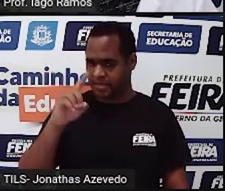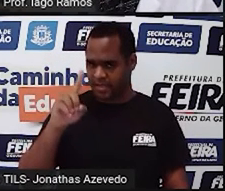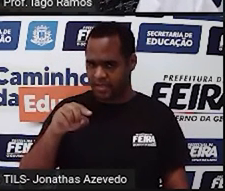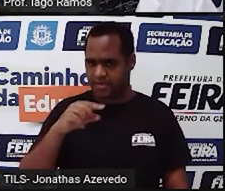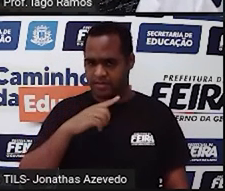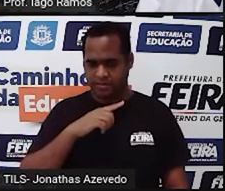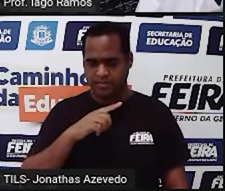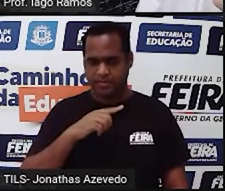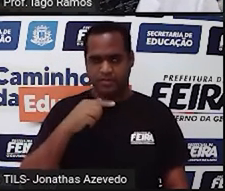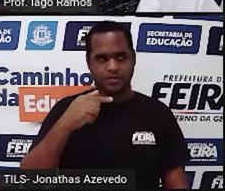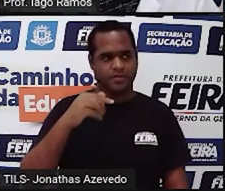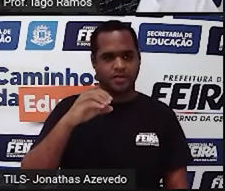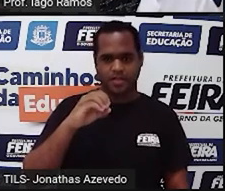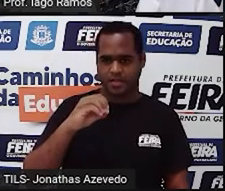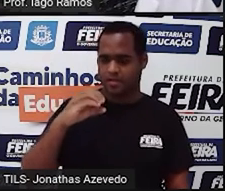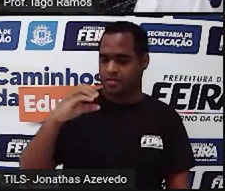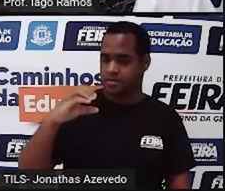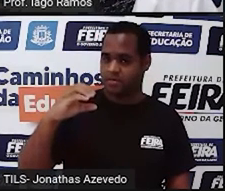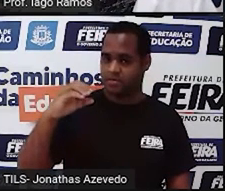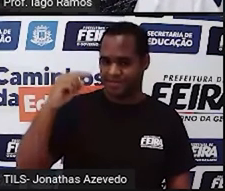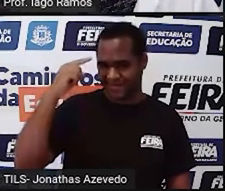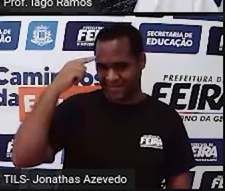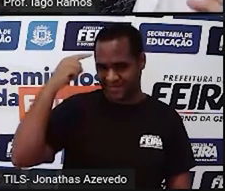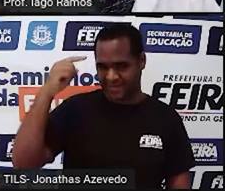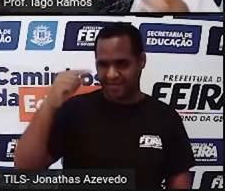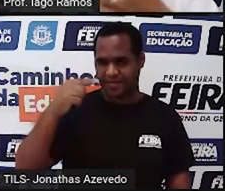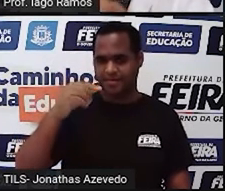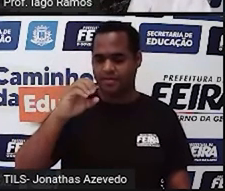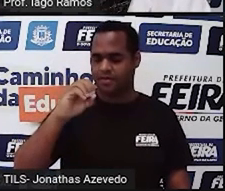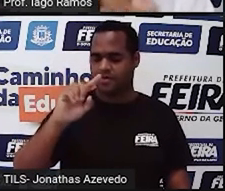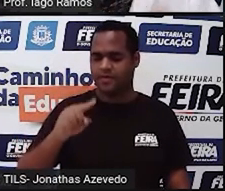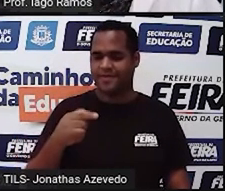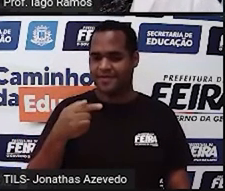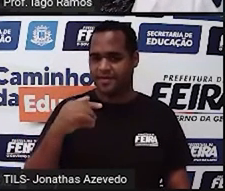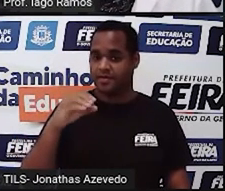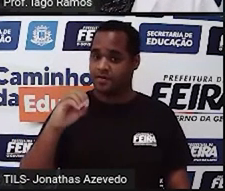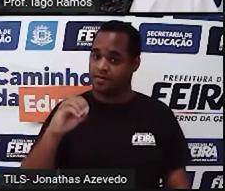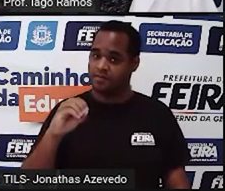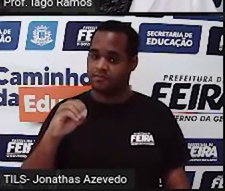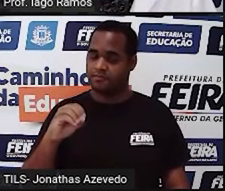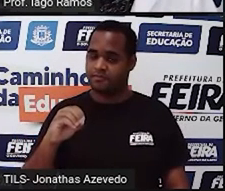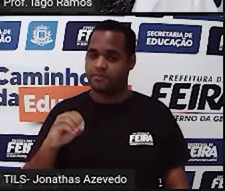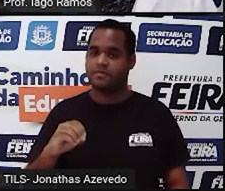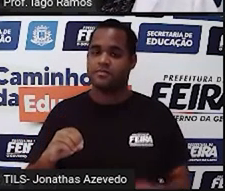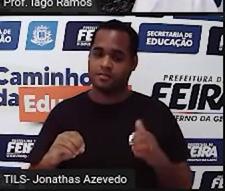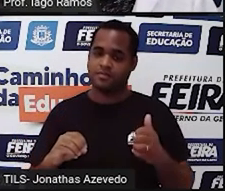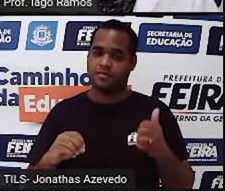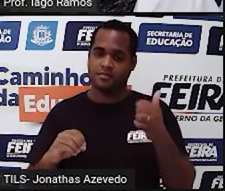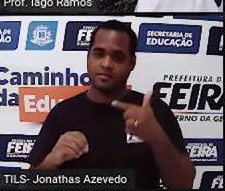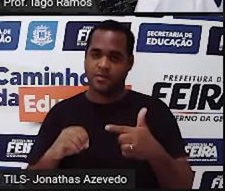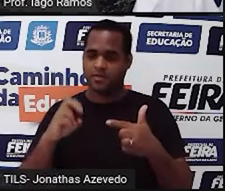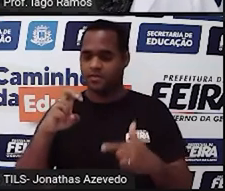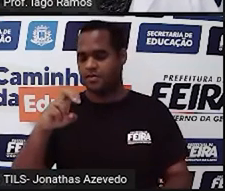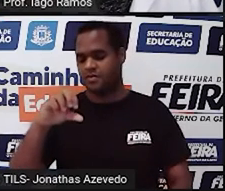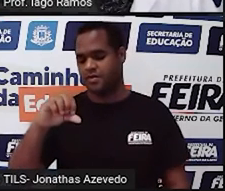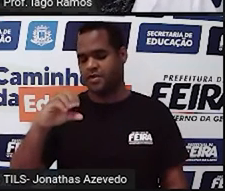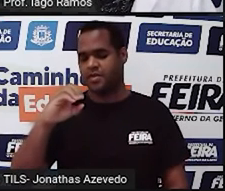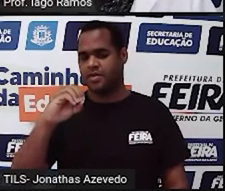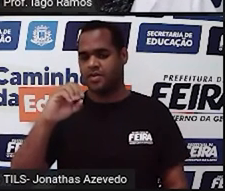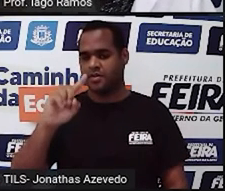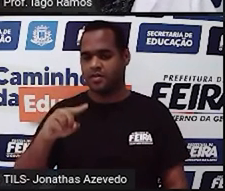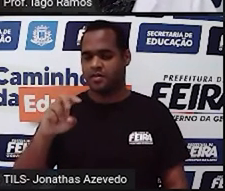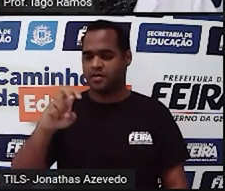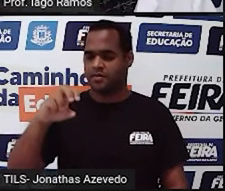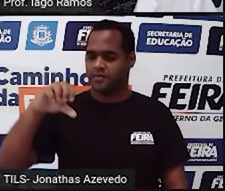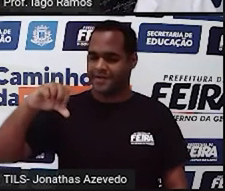70 70 centésimos que 0,70 tá que é maior que o 59 quer